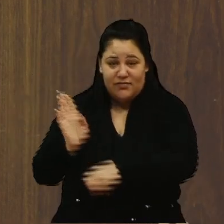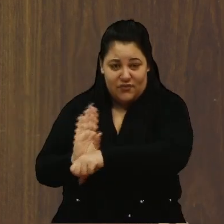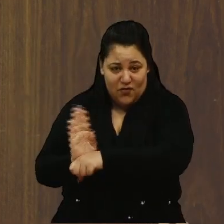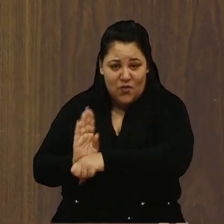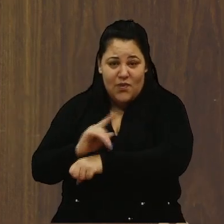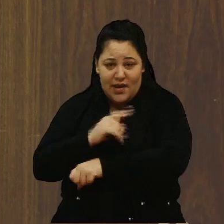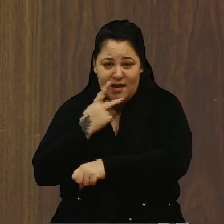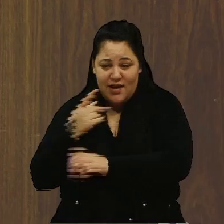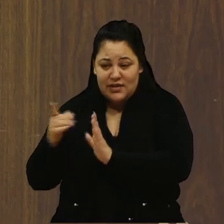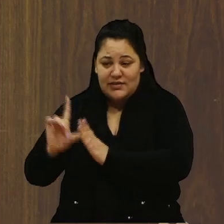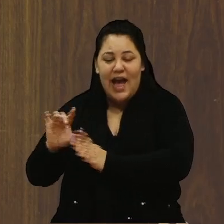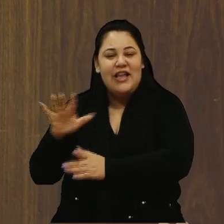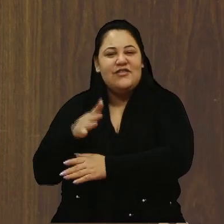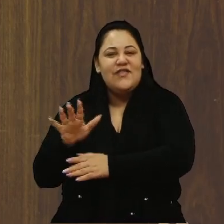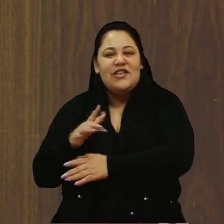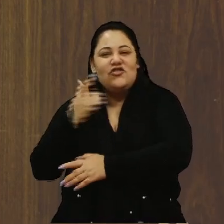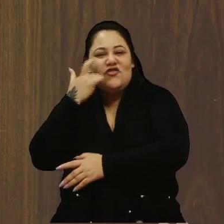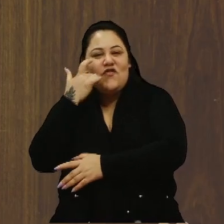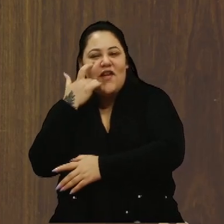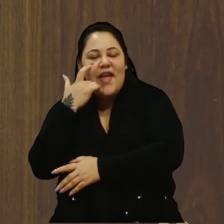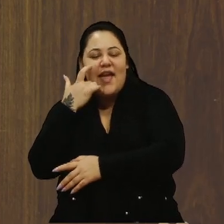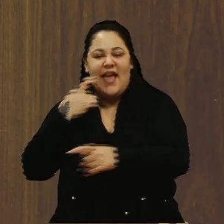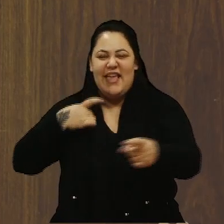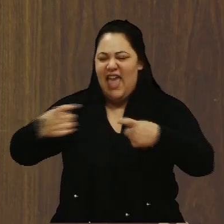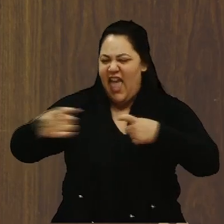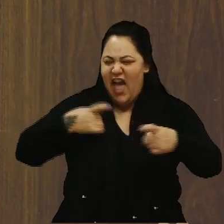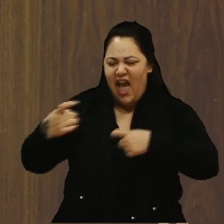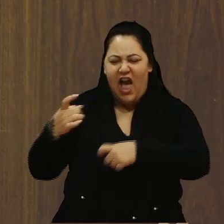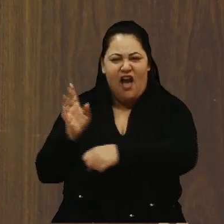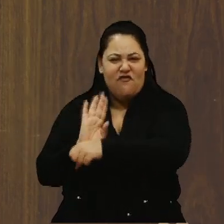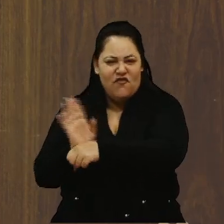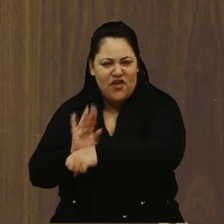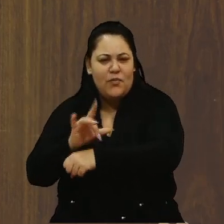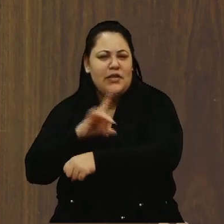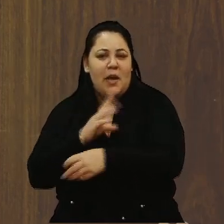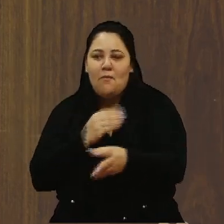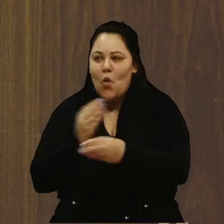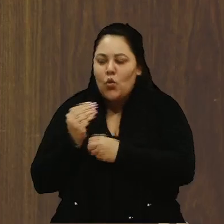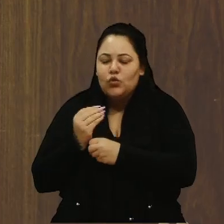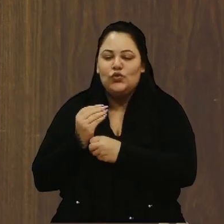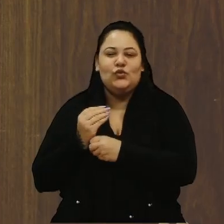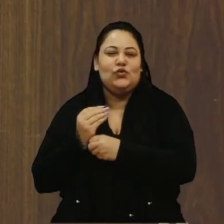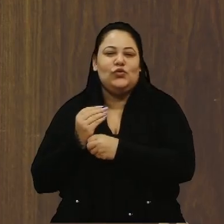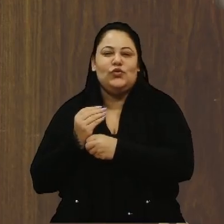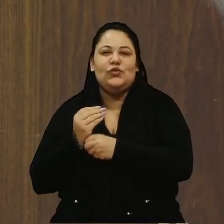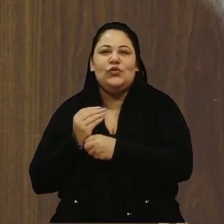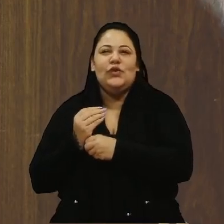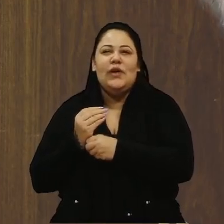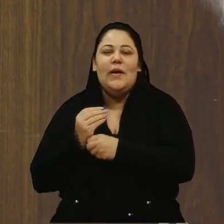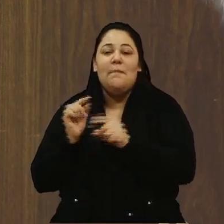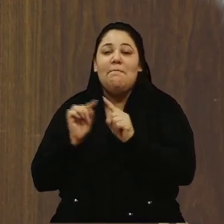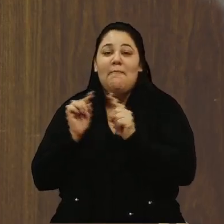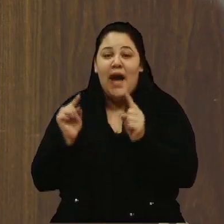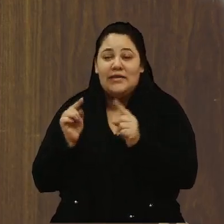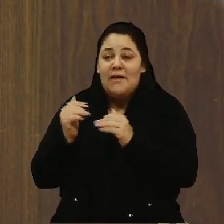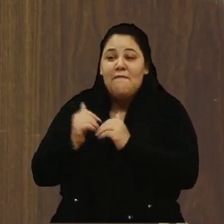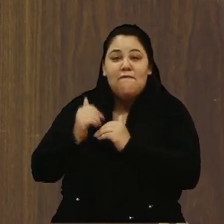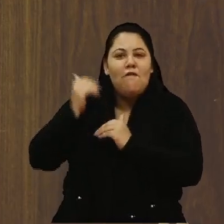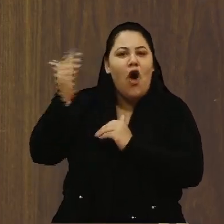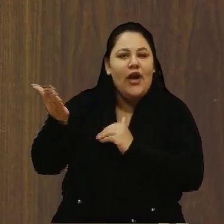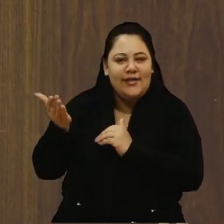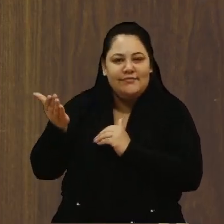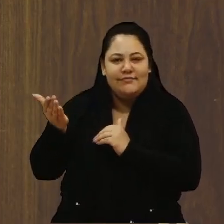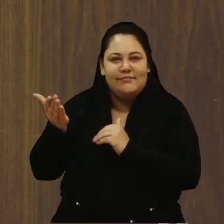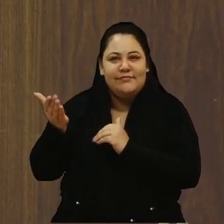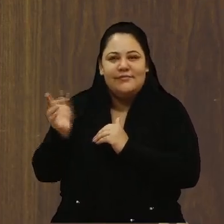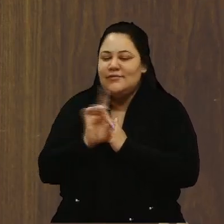a gente assiste filme de guerras, né? E tem filme de guerra no cinema, enfim, mas muito mais de fora do